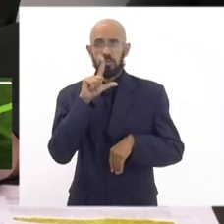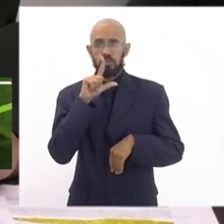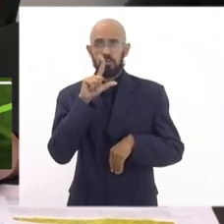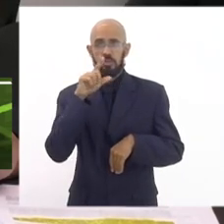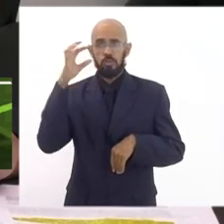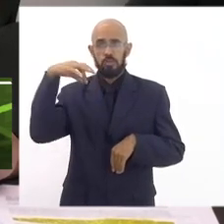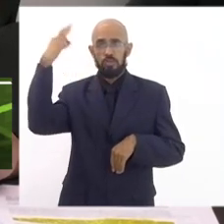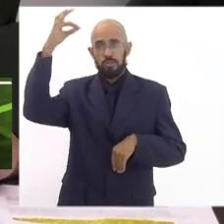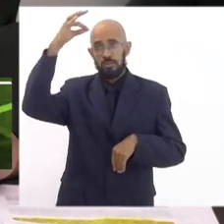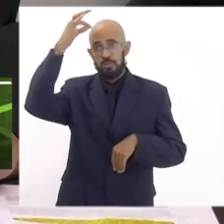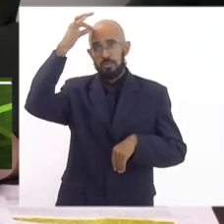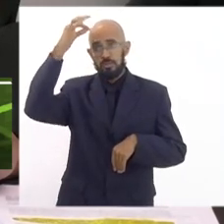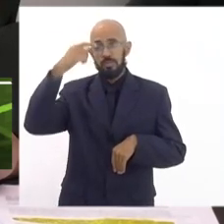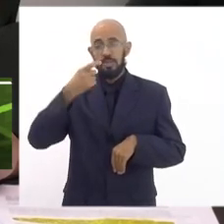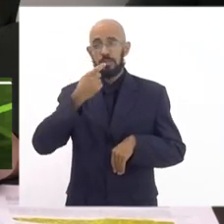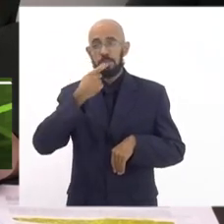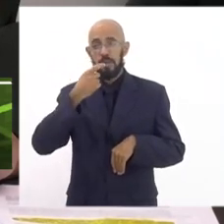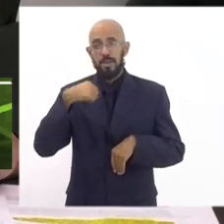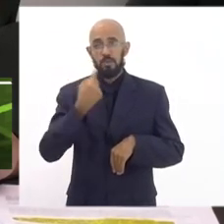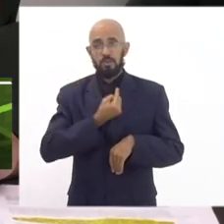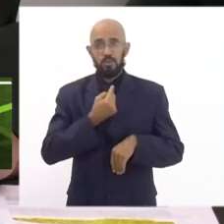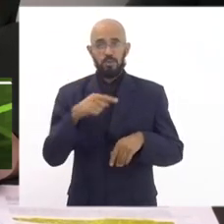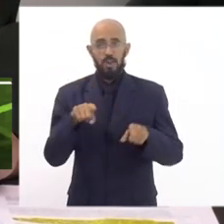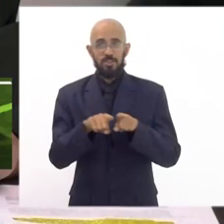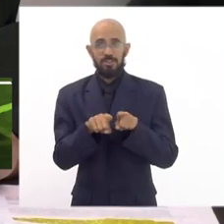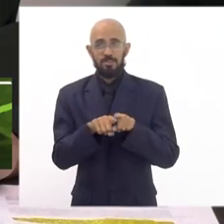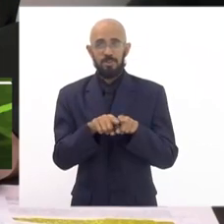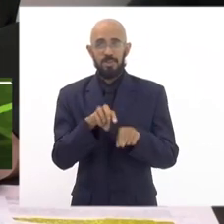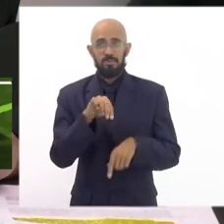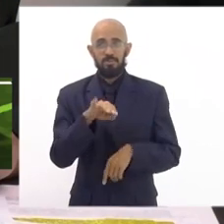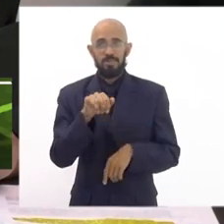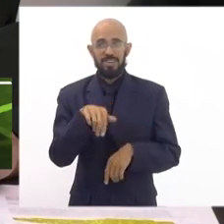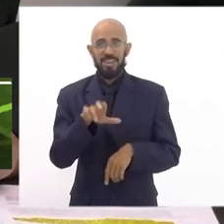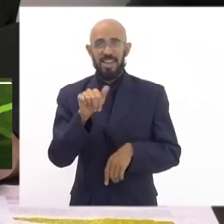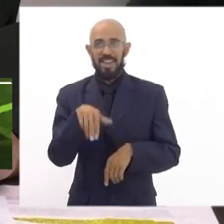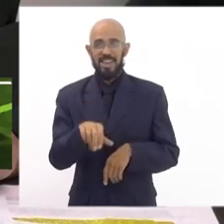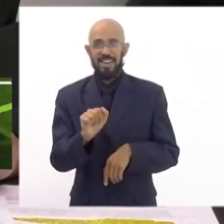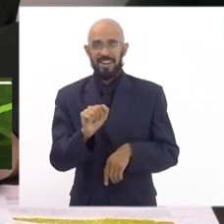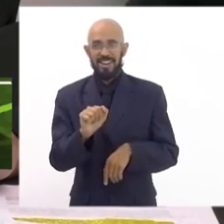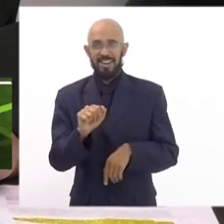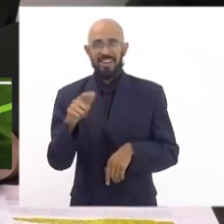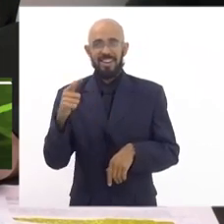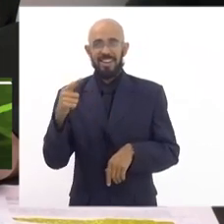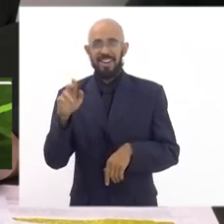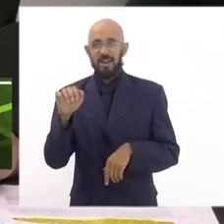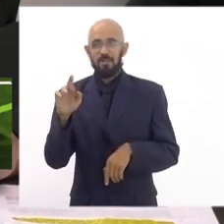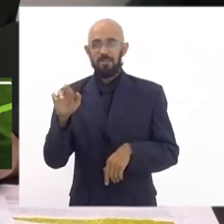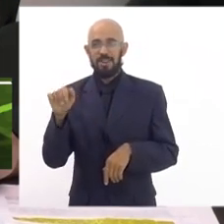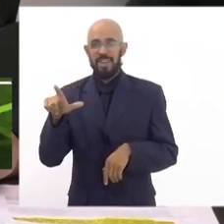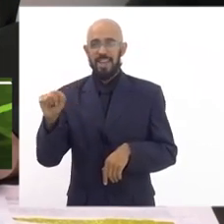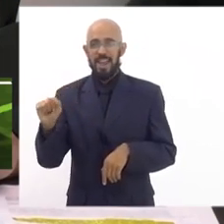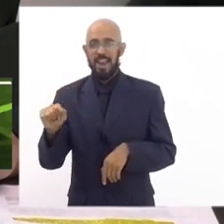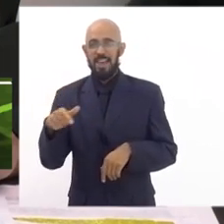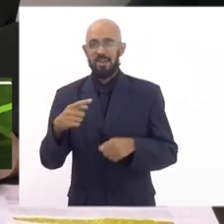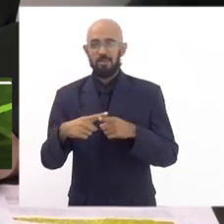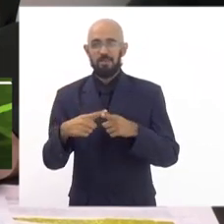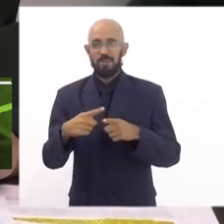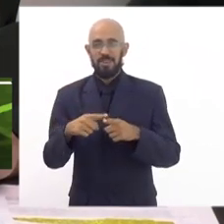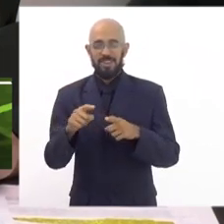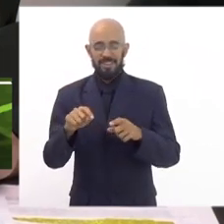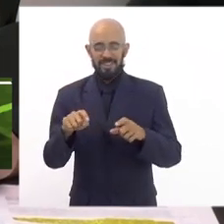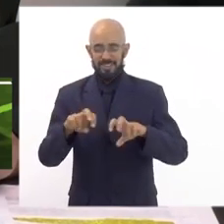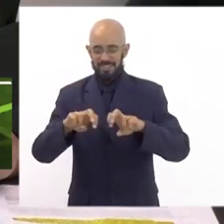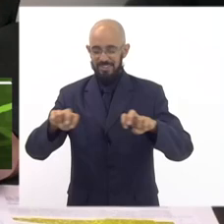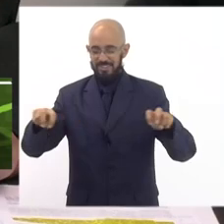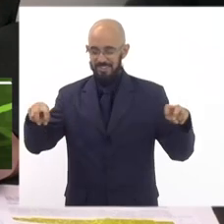Santos ao nosso lado. Milena, Gabriela, Fernando, porque essa configuração aqui de assento é muito boa.